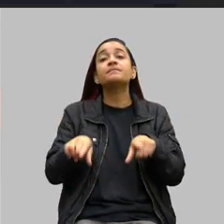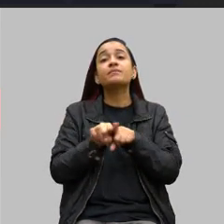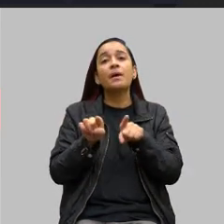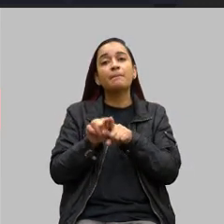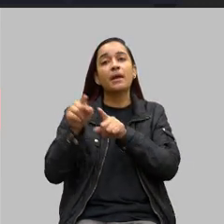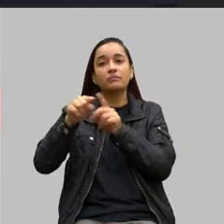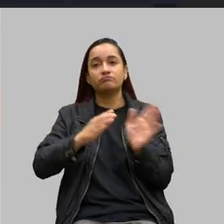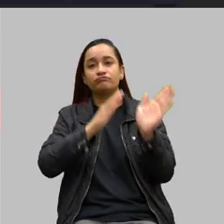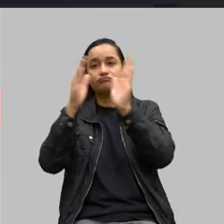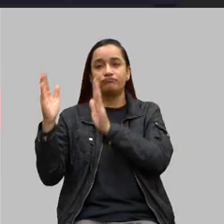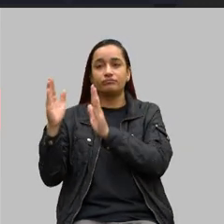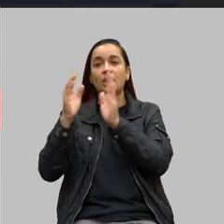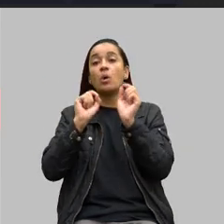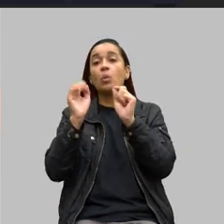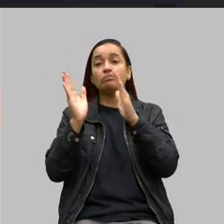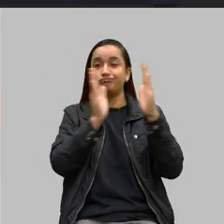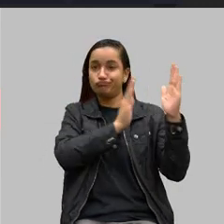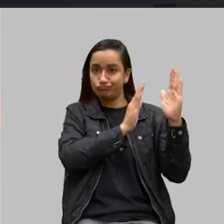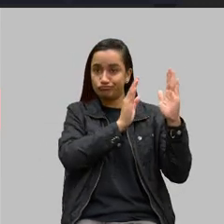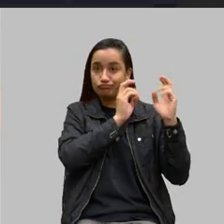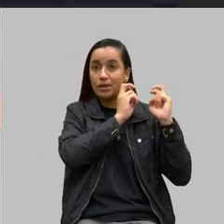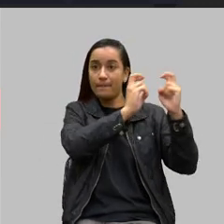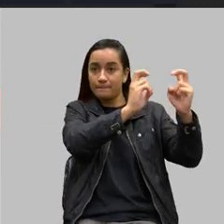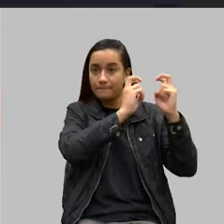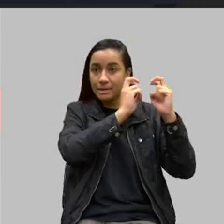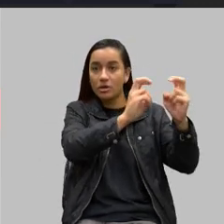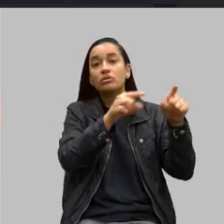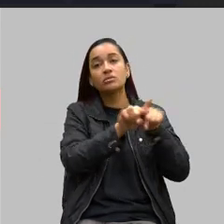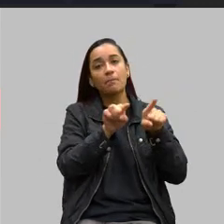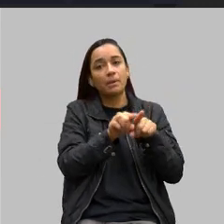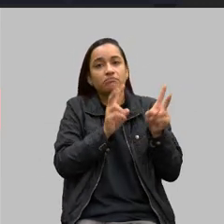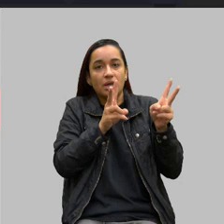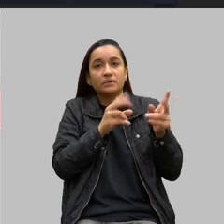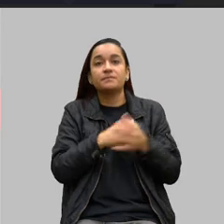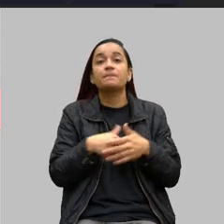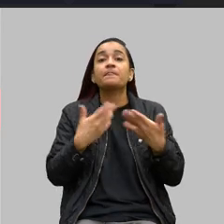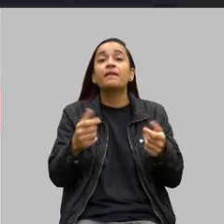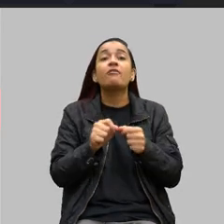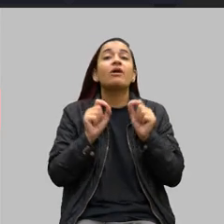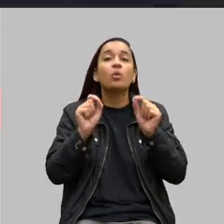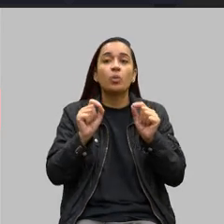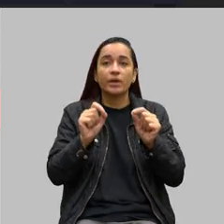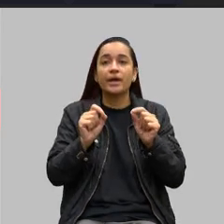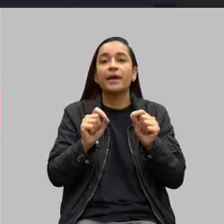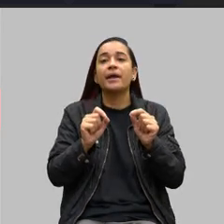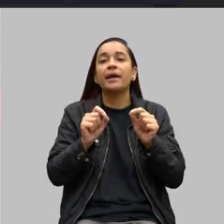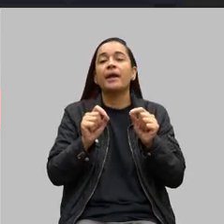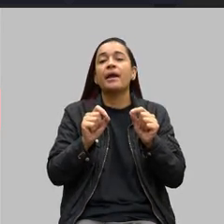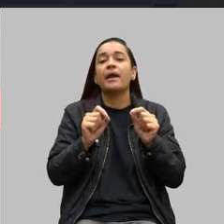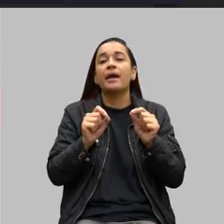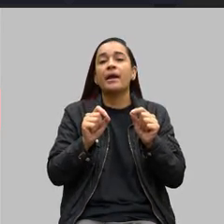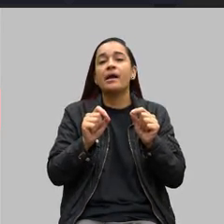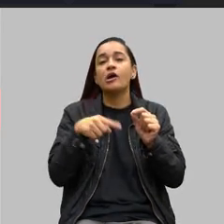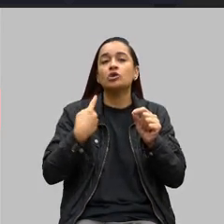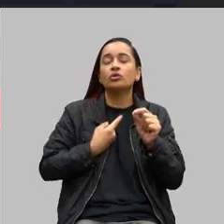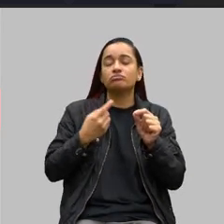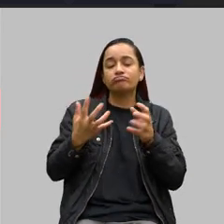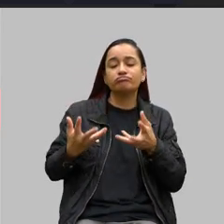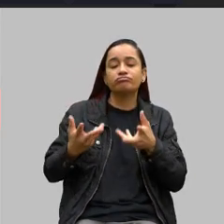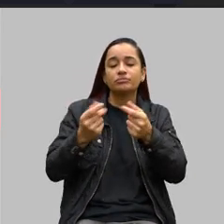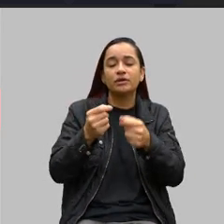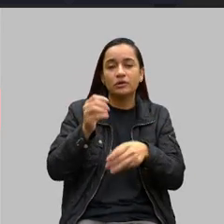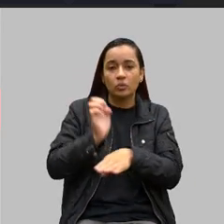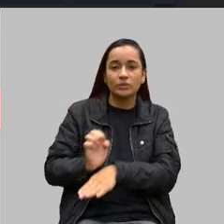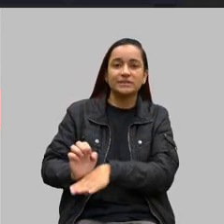a gente tem feito intensificado né a atuação de fí fiscalização do Estado né a gente eh eh tinha aqui né uma das